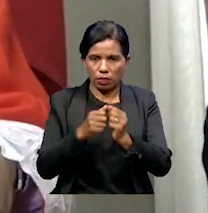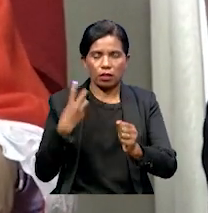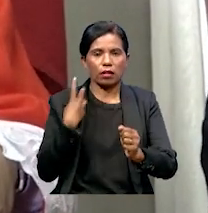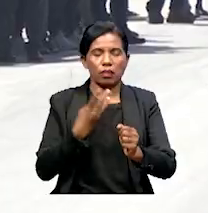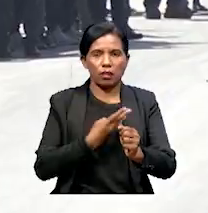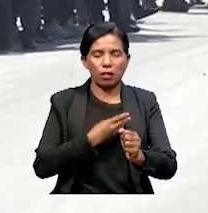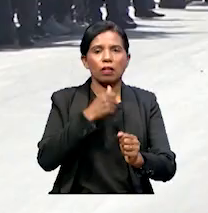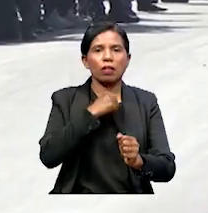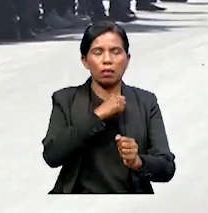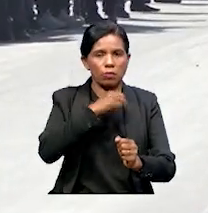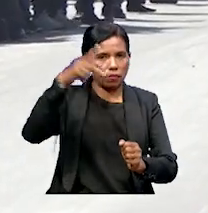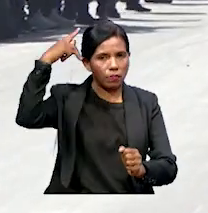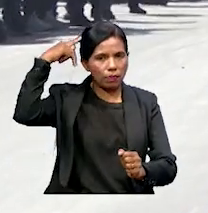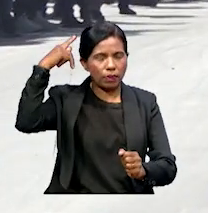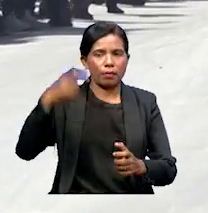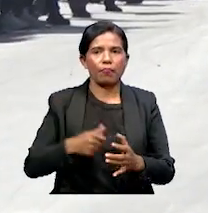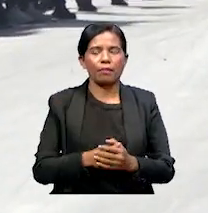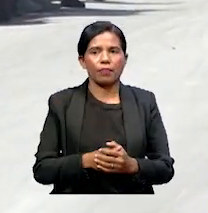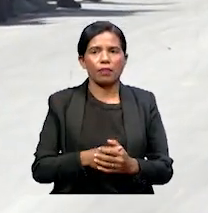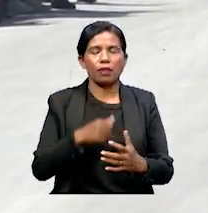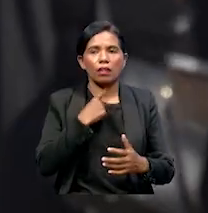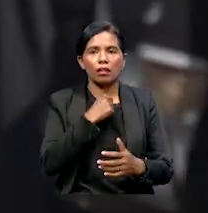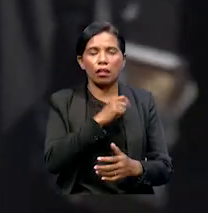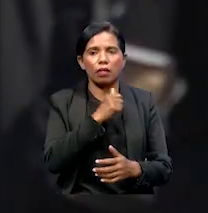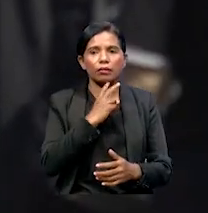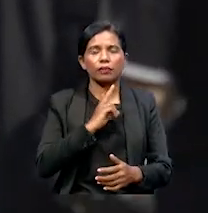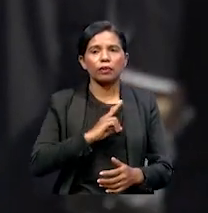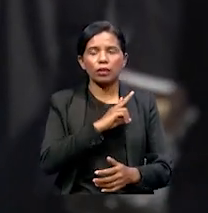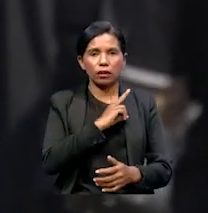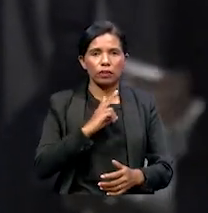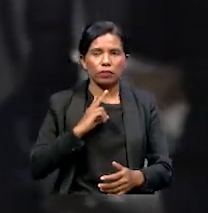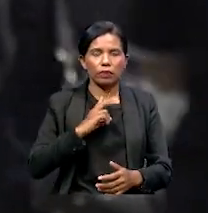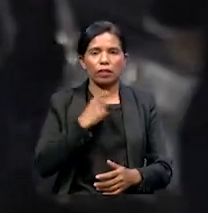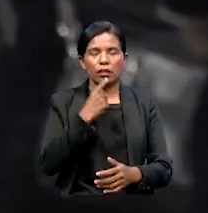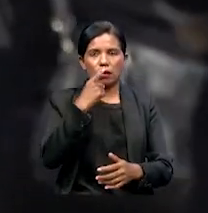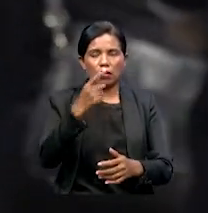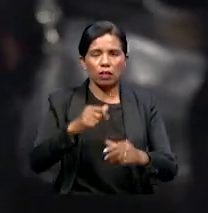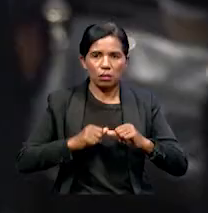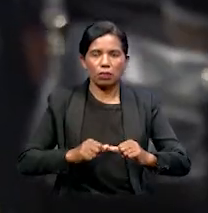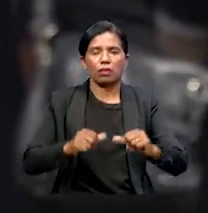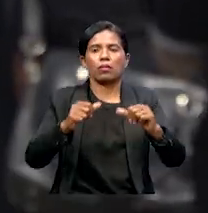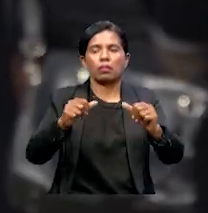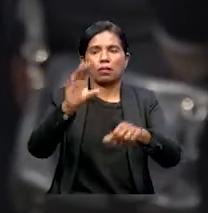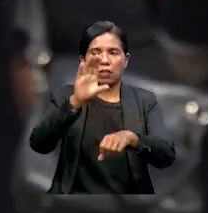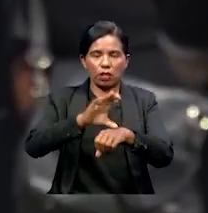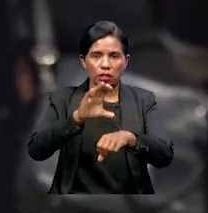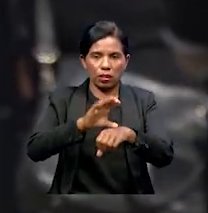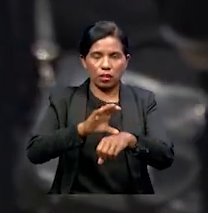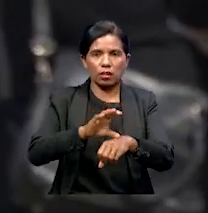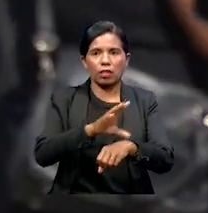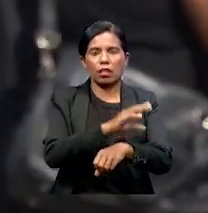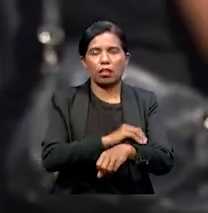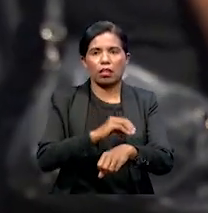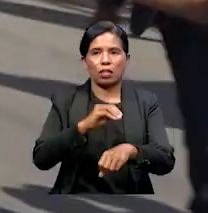tupar. Dom Virgílio Carreal do Carmo da Silva SDB remata conferência imprensa, continua quedas ba Igreja Catedral,